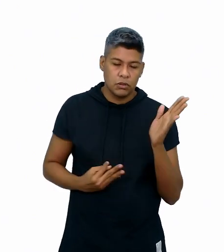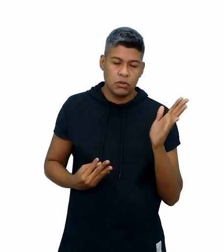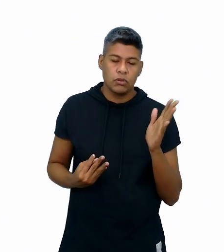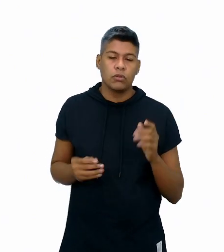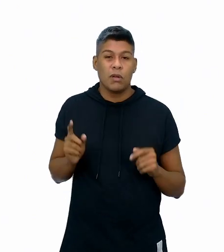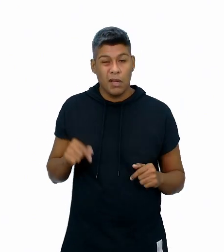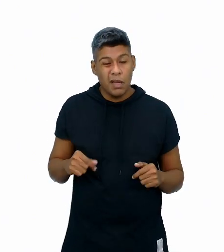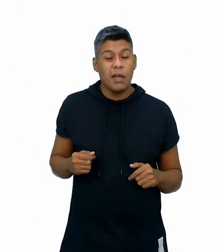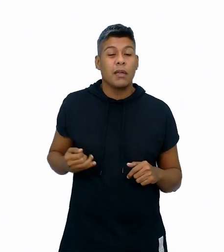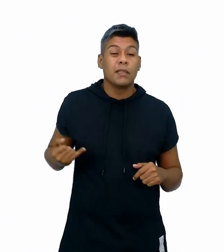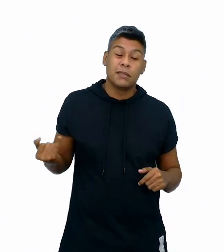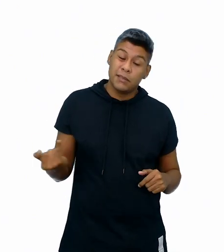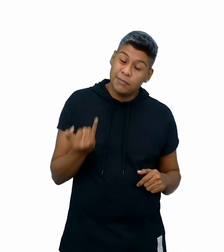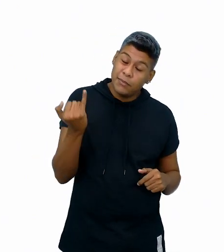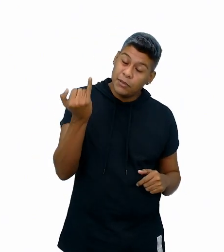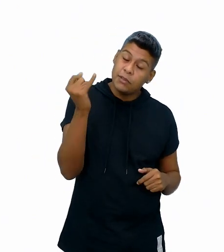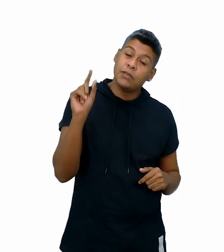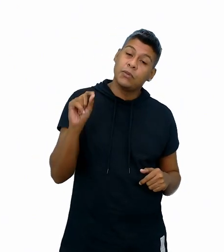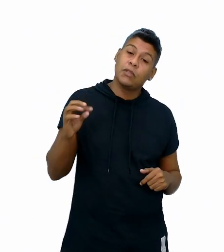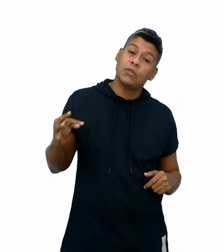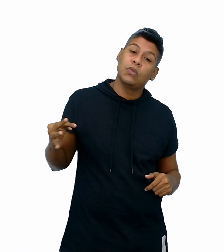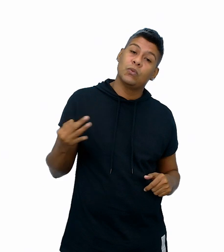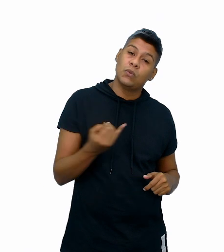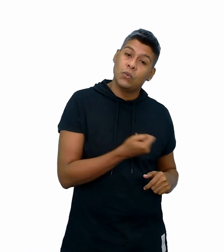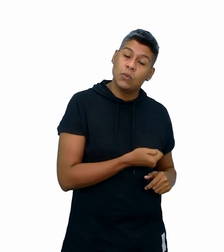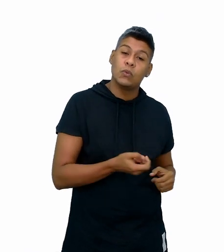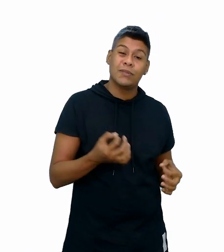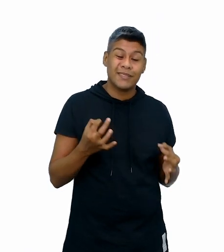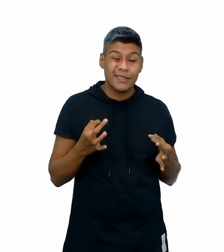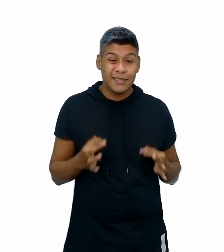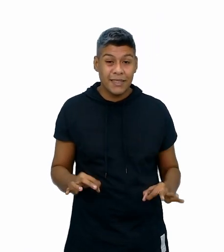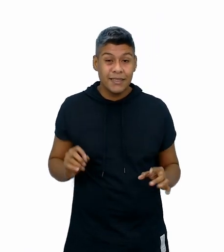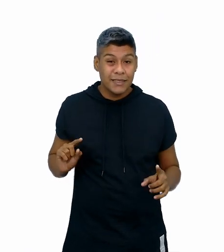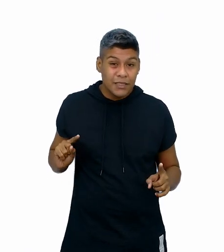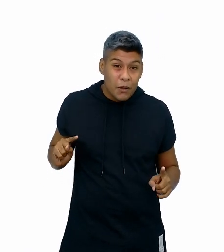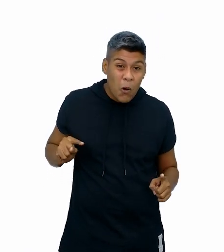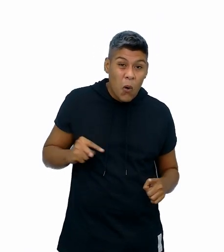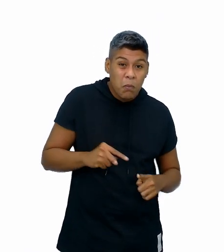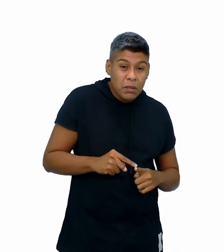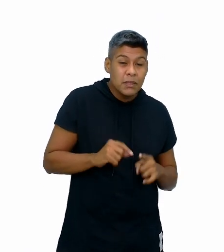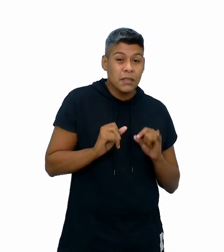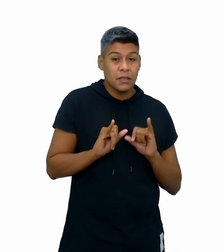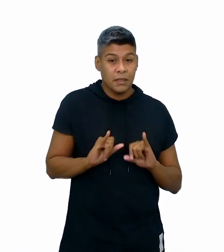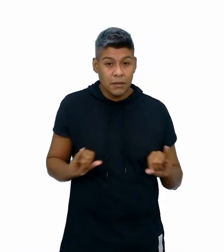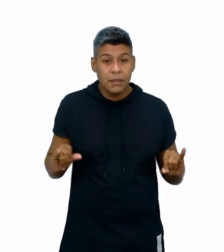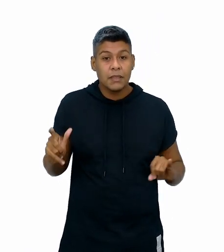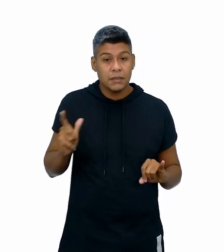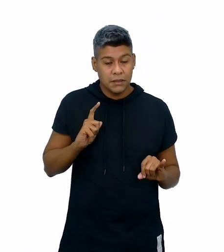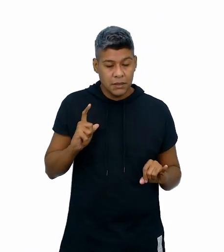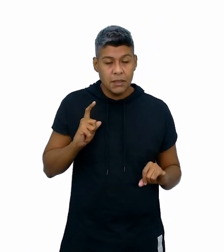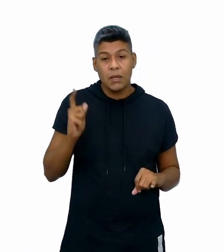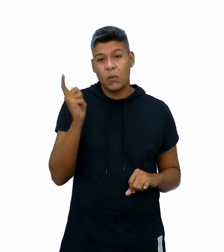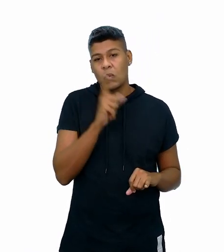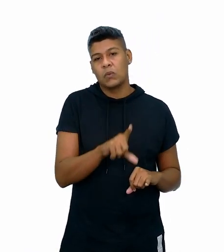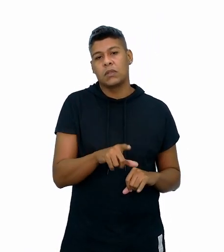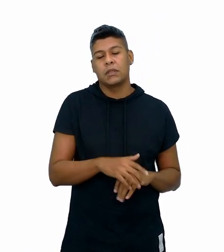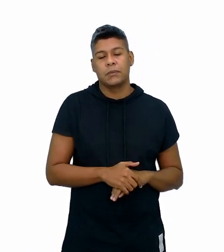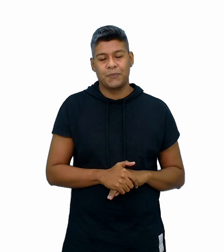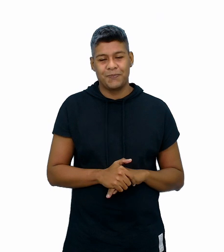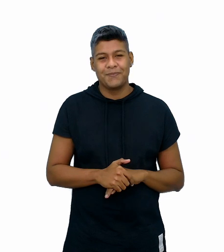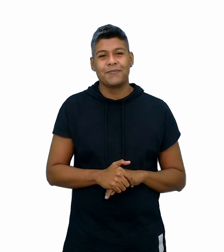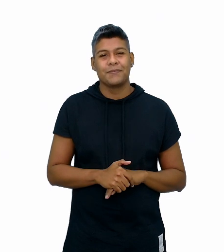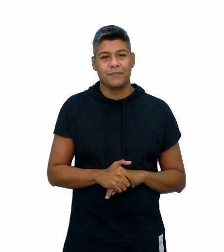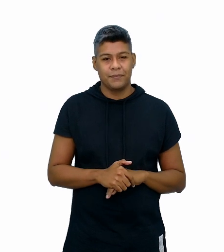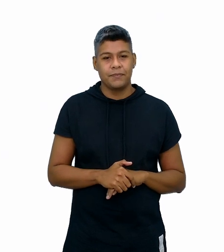é fundamental que tudo isso seja assegurado para que a finalidade da campanha seja alcançada, né?